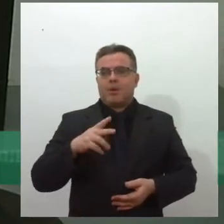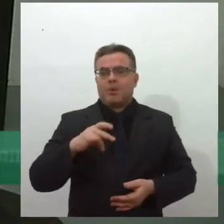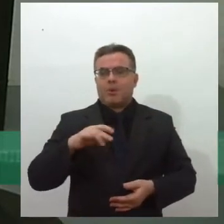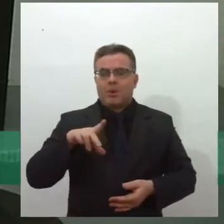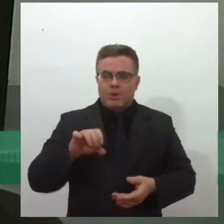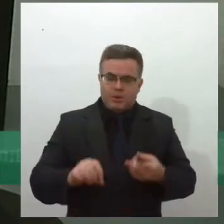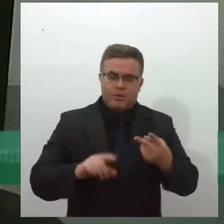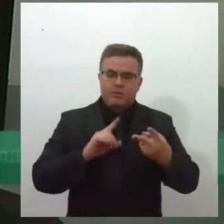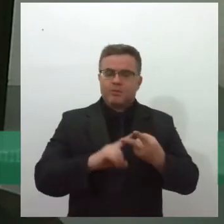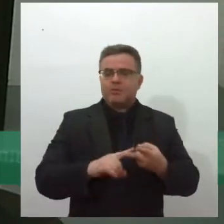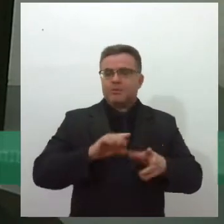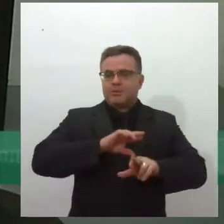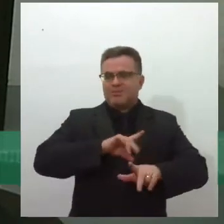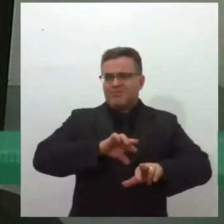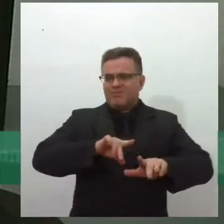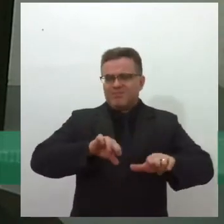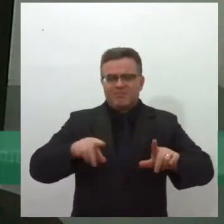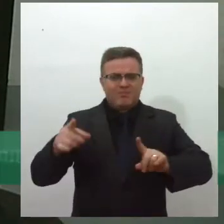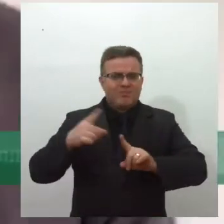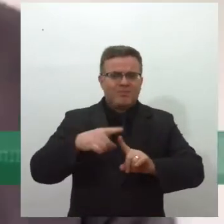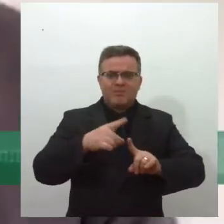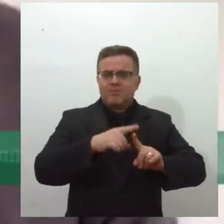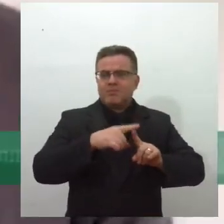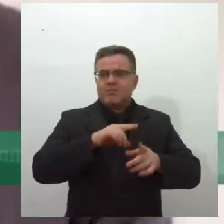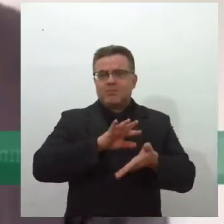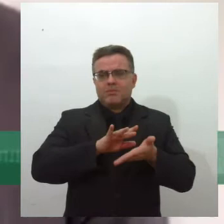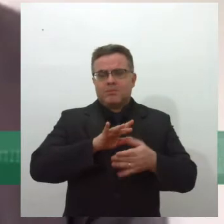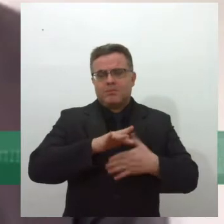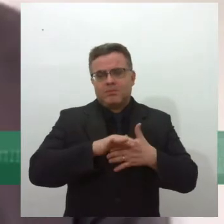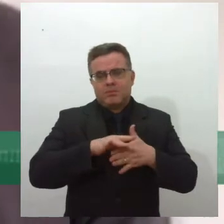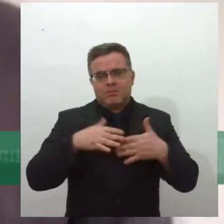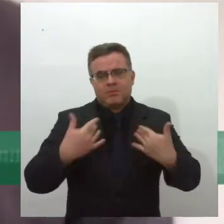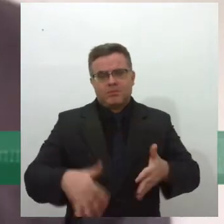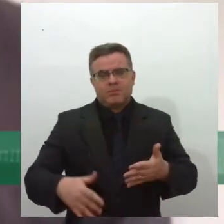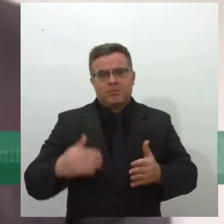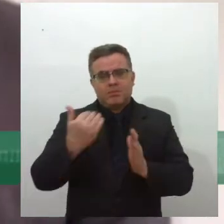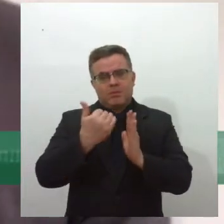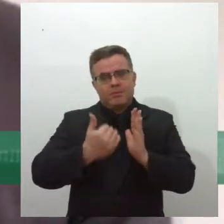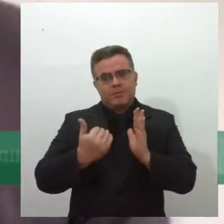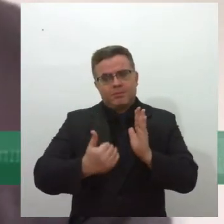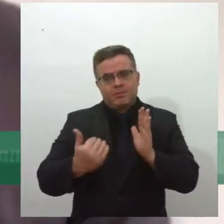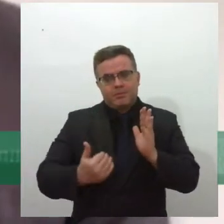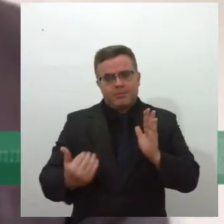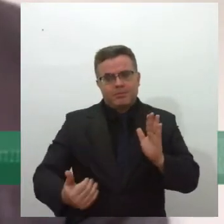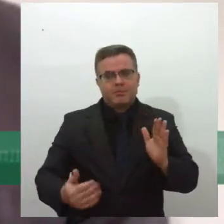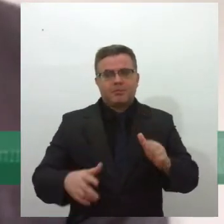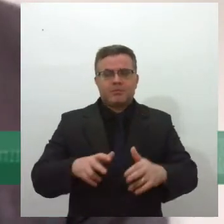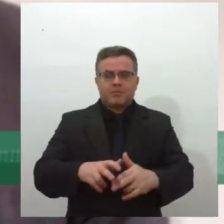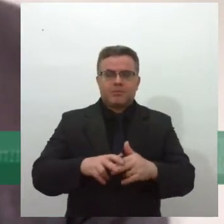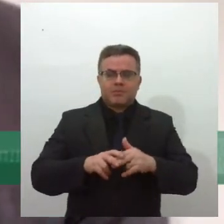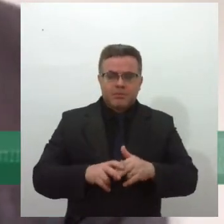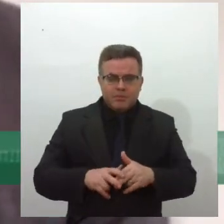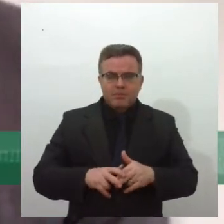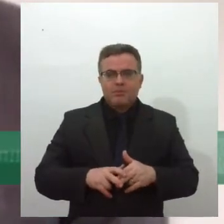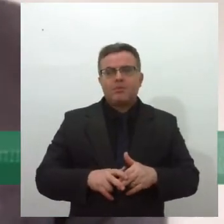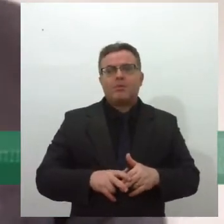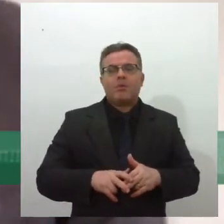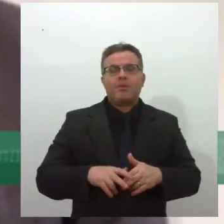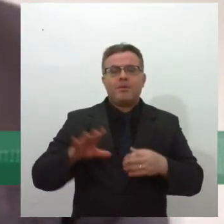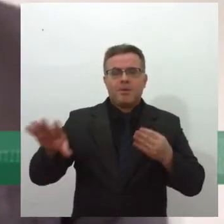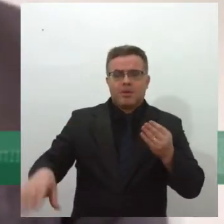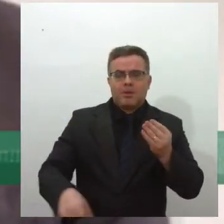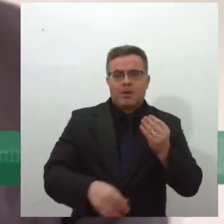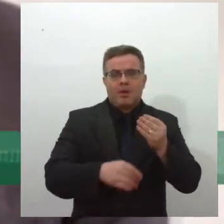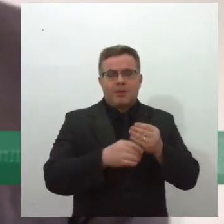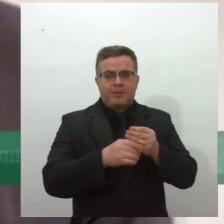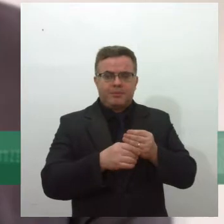mental, esclerose múltipla, neoplasia maligna e outras, né? A lista ela é grande. E o fato de incluir as sequelas